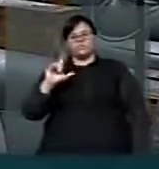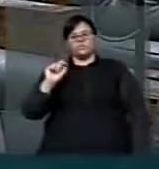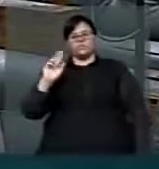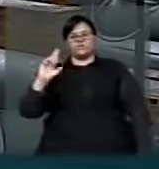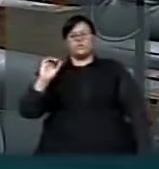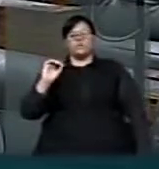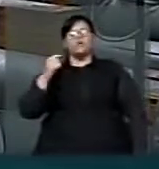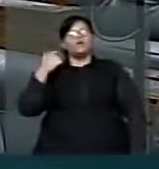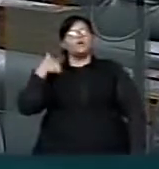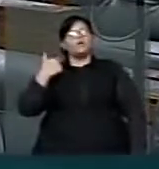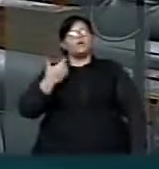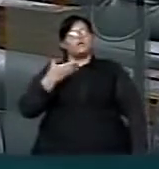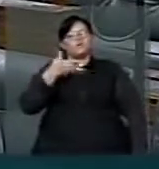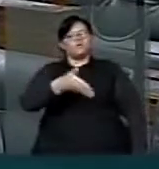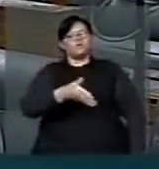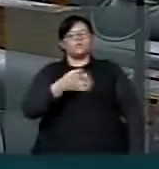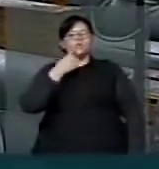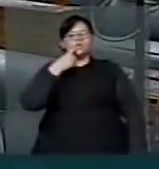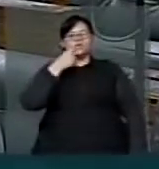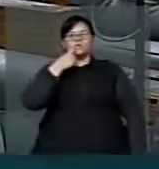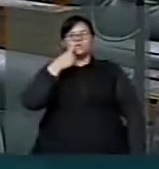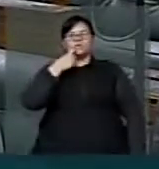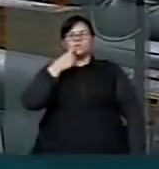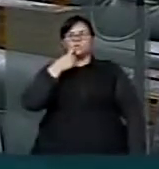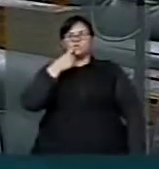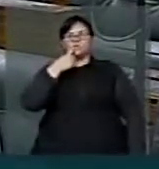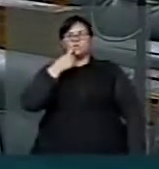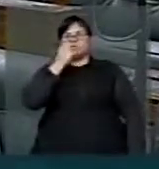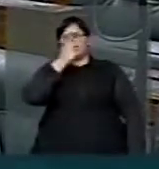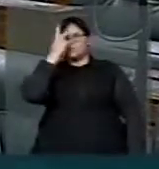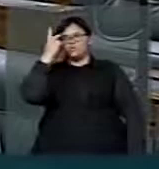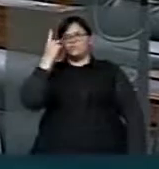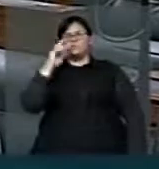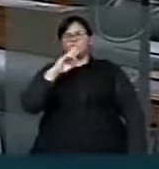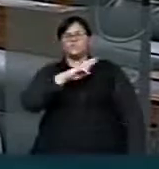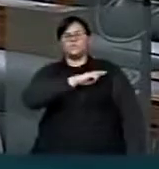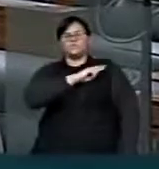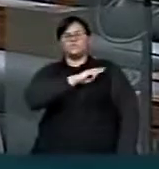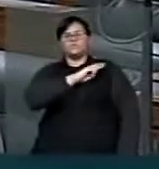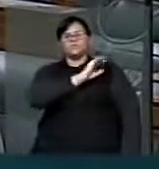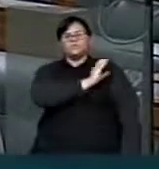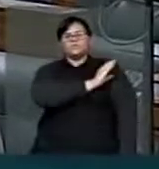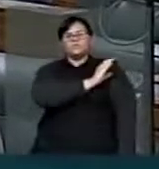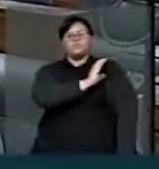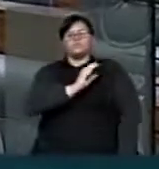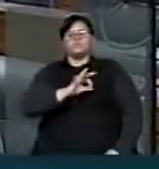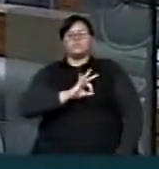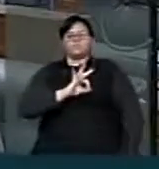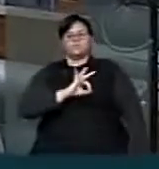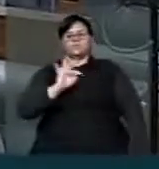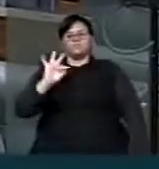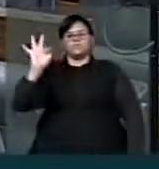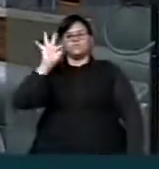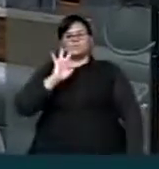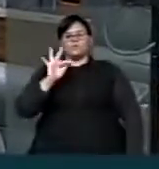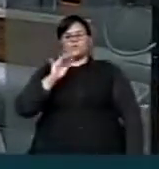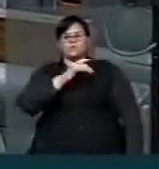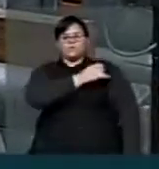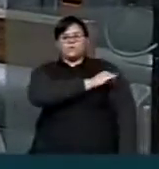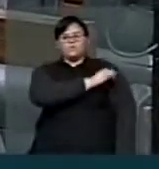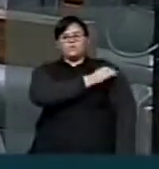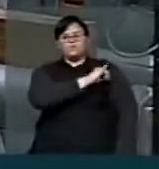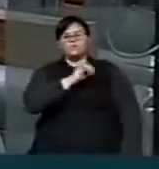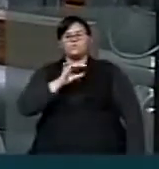levou, na sexta-feira última, ao superintendente da Polícia Federal do Rio de Janeiro,